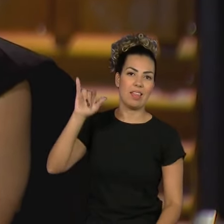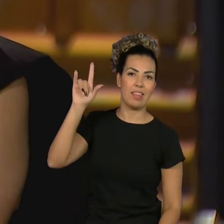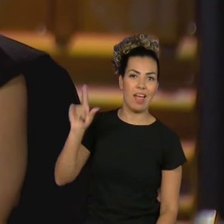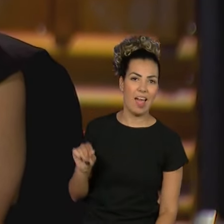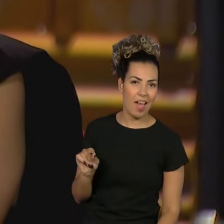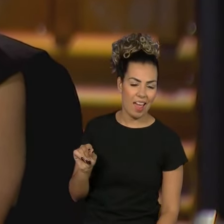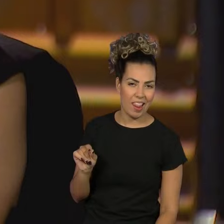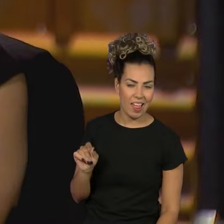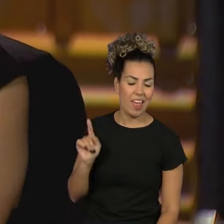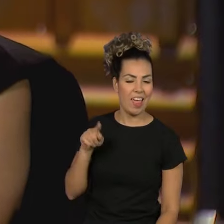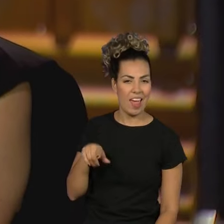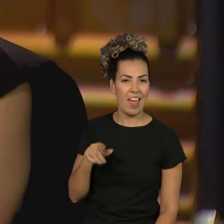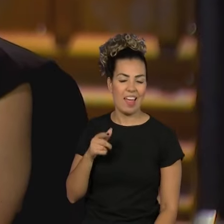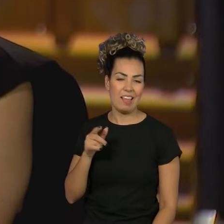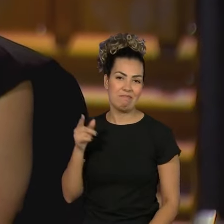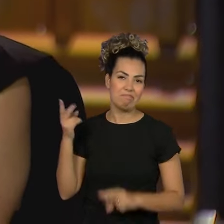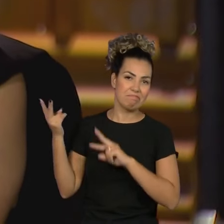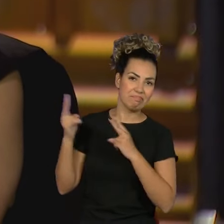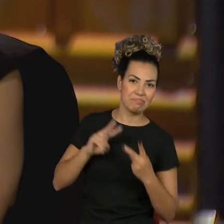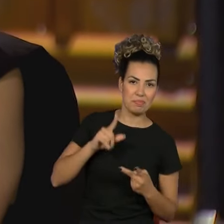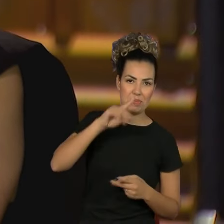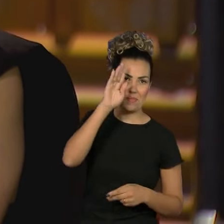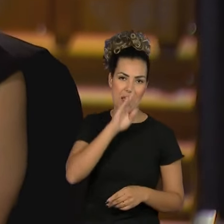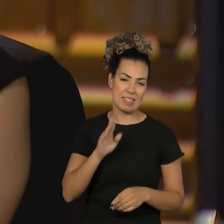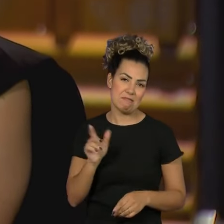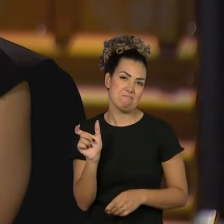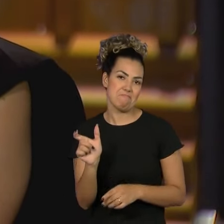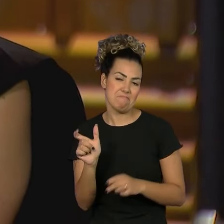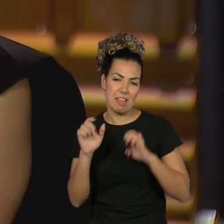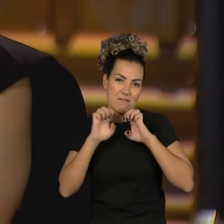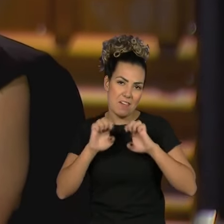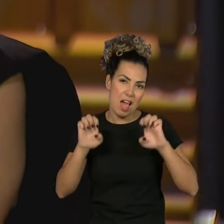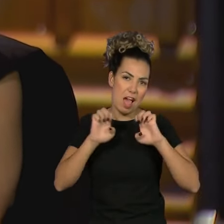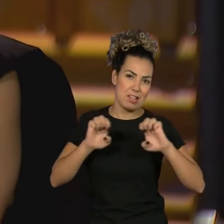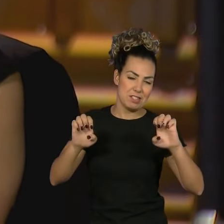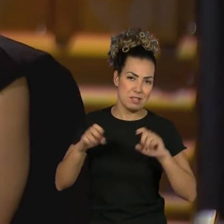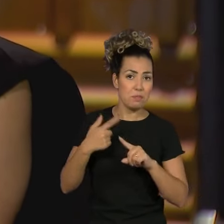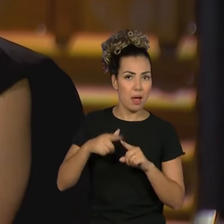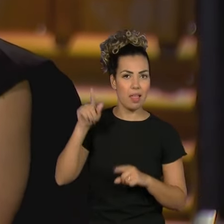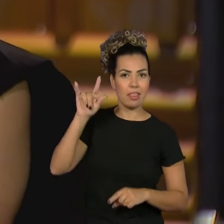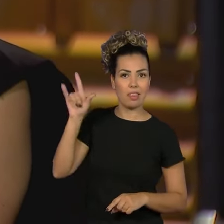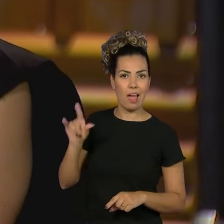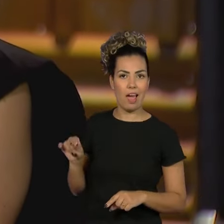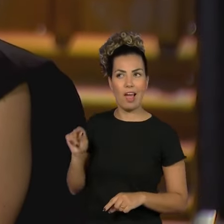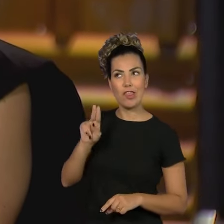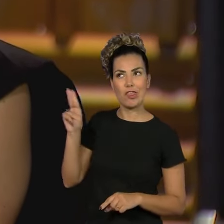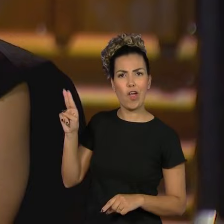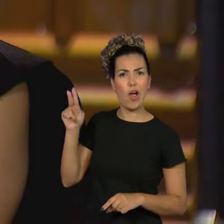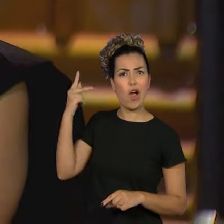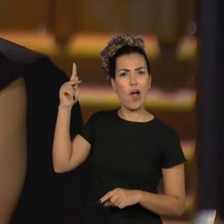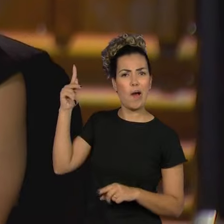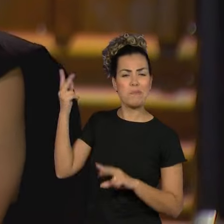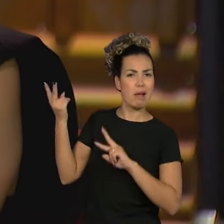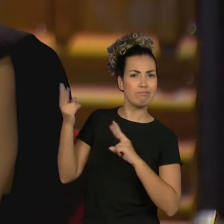evangeliste que mudou de nome quando chegou no Brasil como muitos italianos quando chegaram no Brasil tiveram seus nomes alterados e não